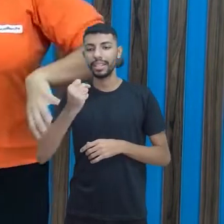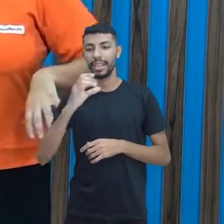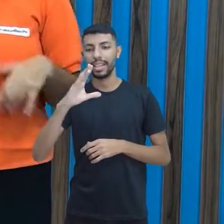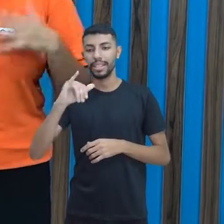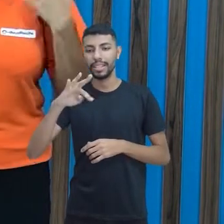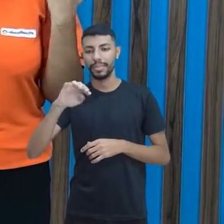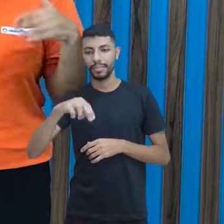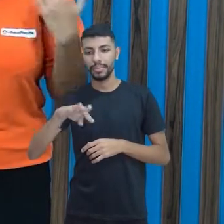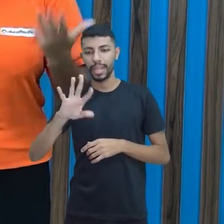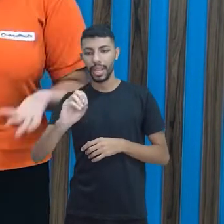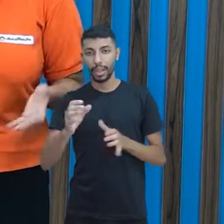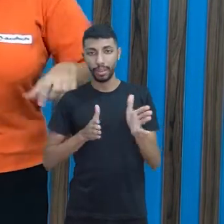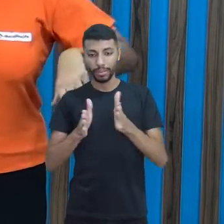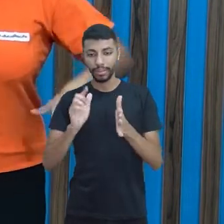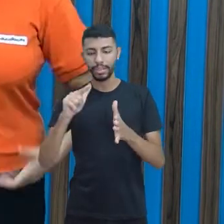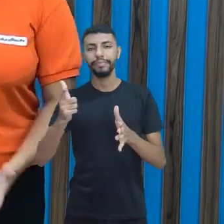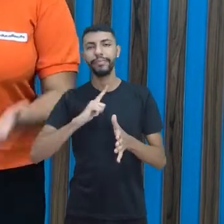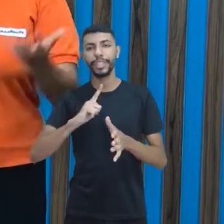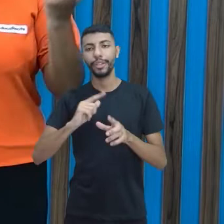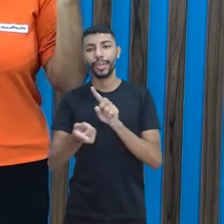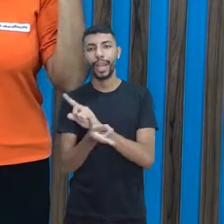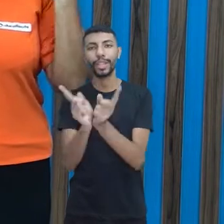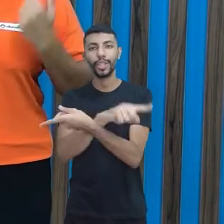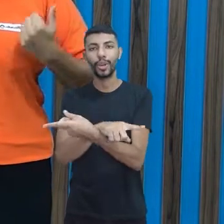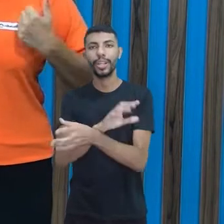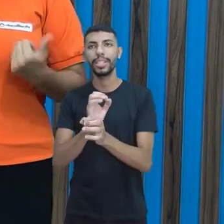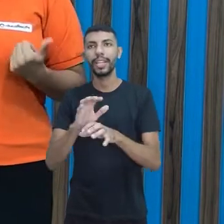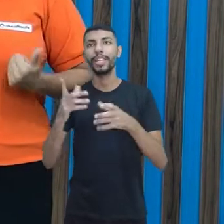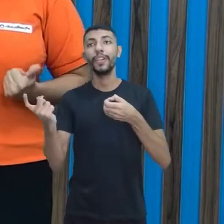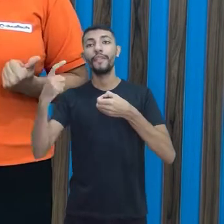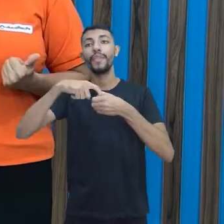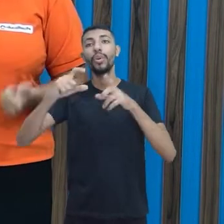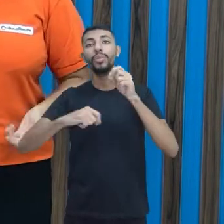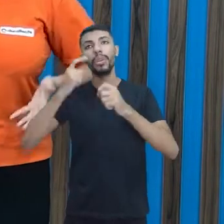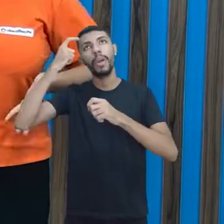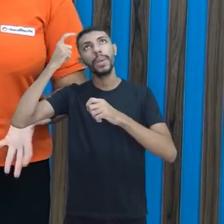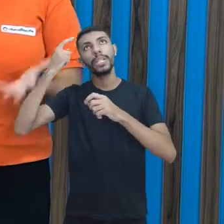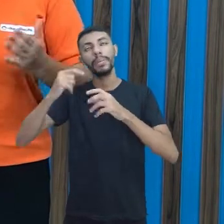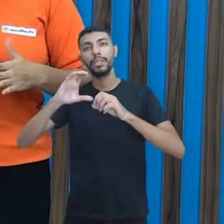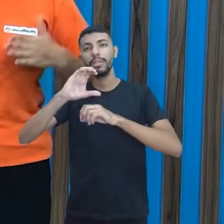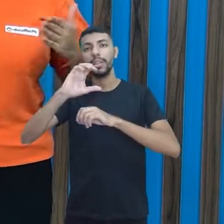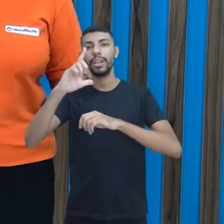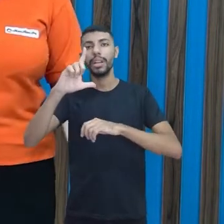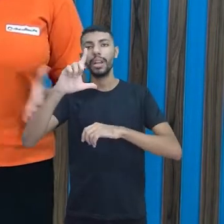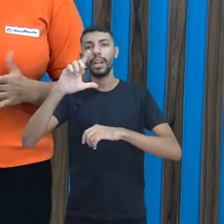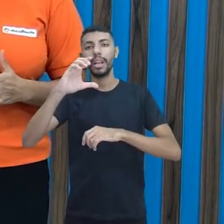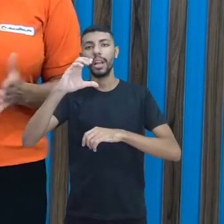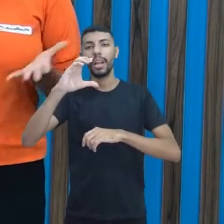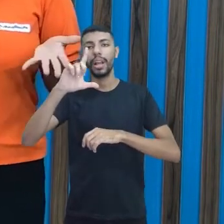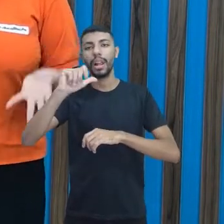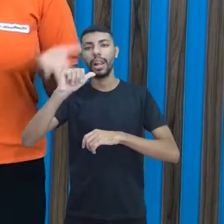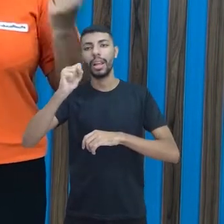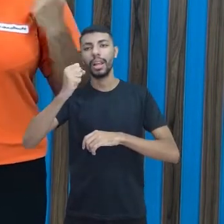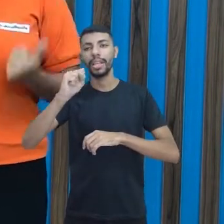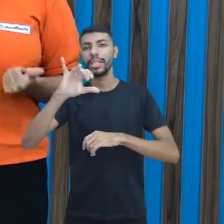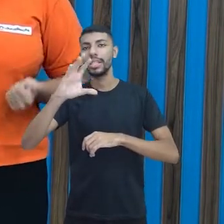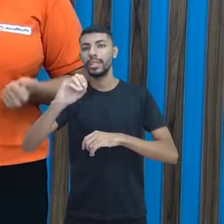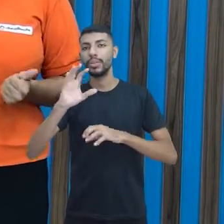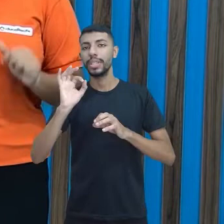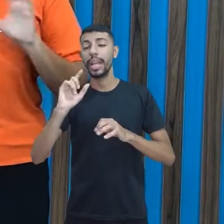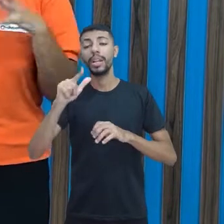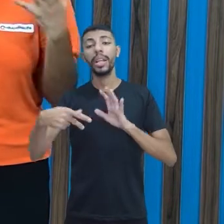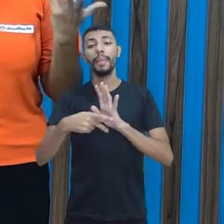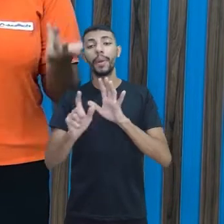eles chamam de Renascimento e essa volta ao pensamento clássico, que era esse pensamento grego e romano que valorizava o